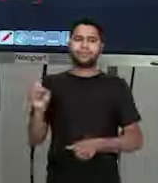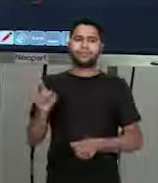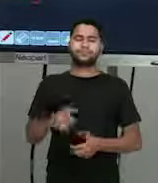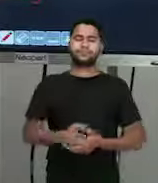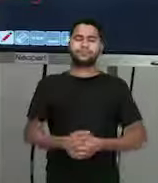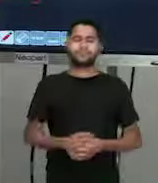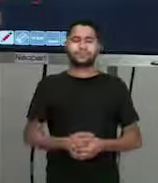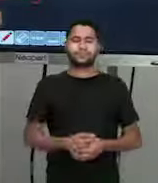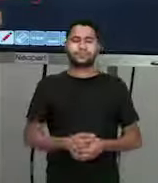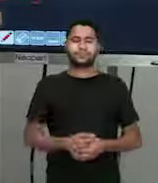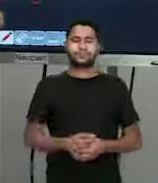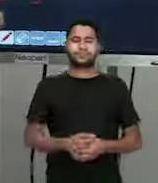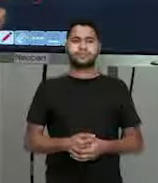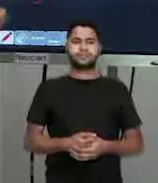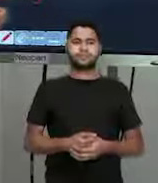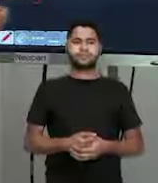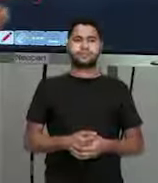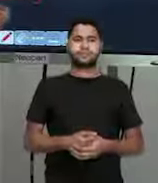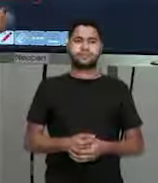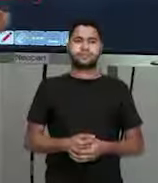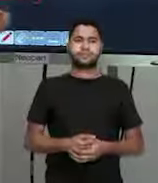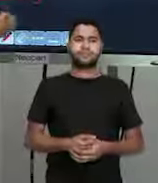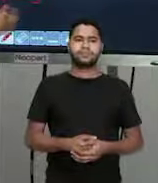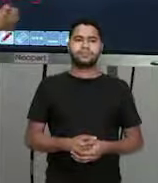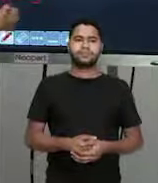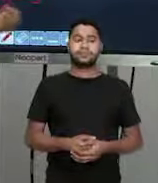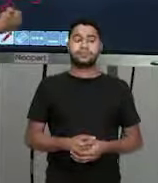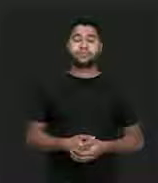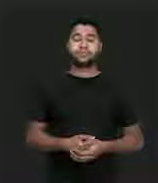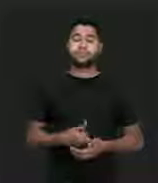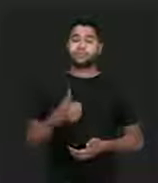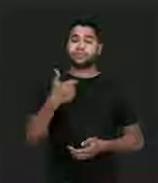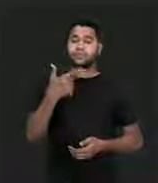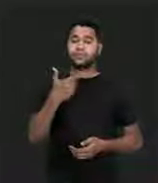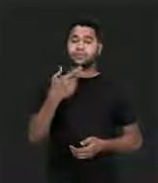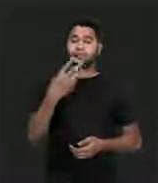rendimento dessa máquina, então, foi de